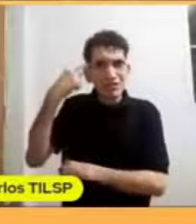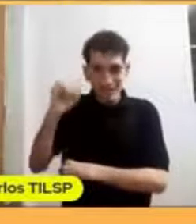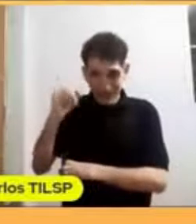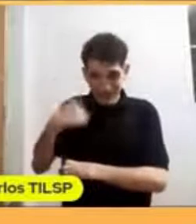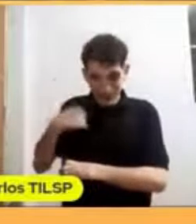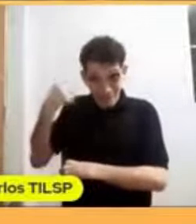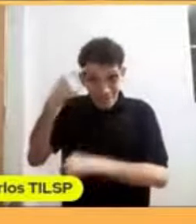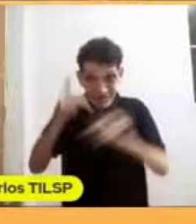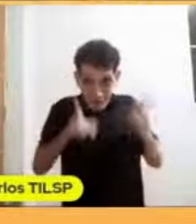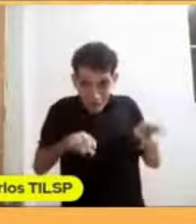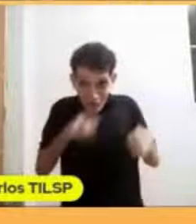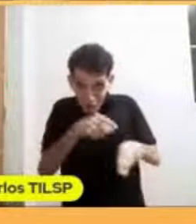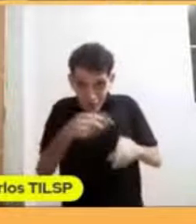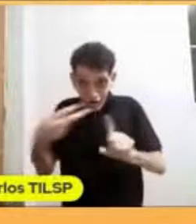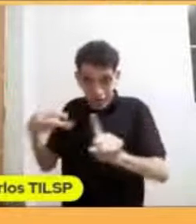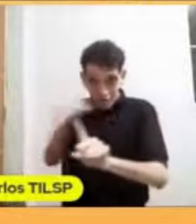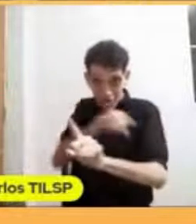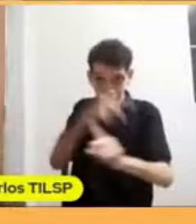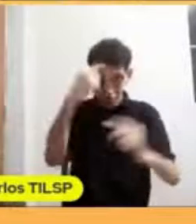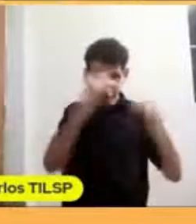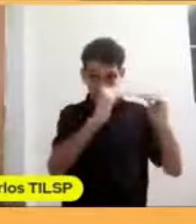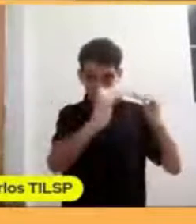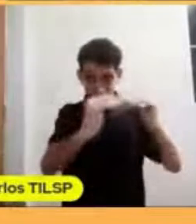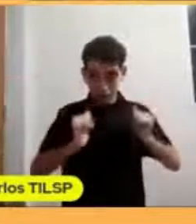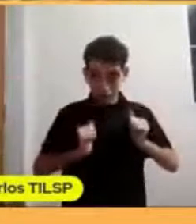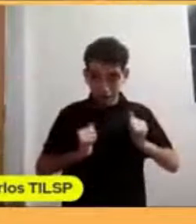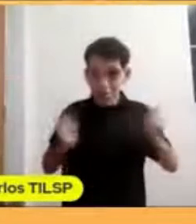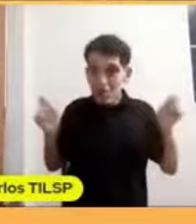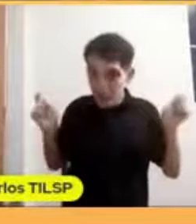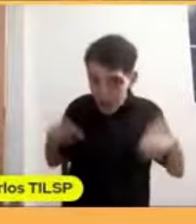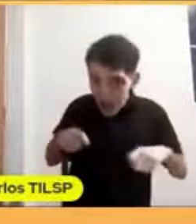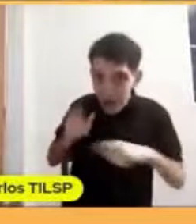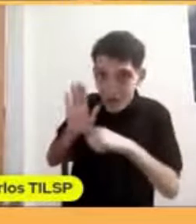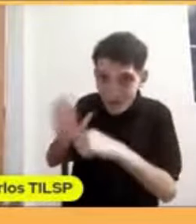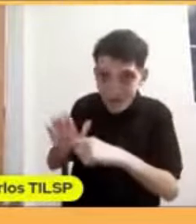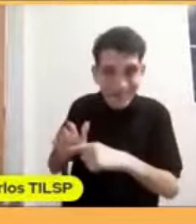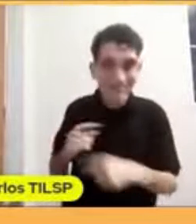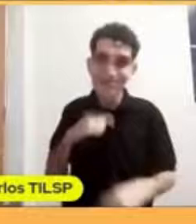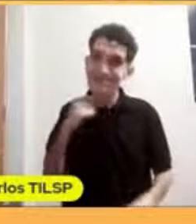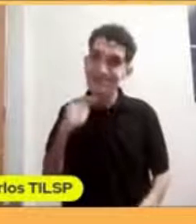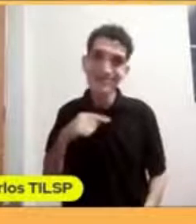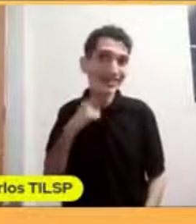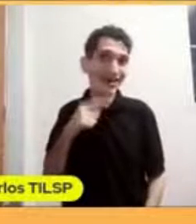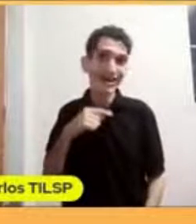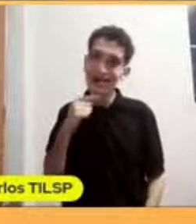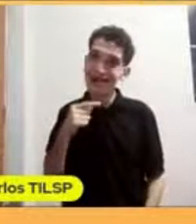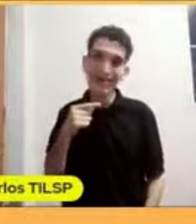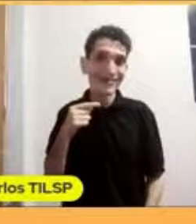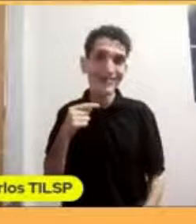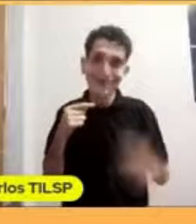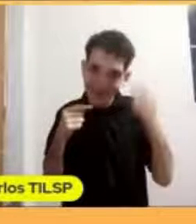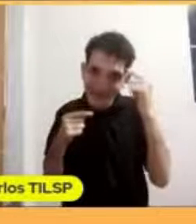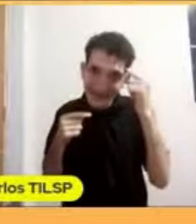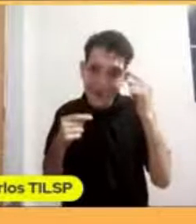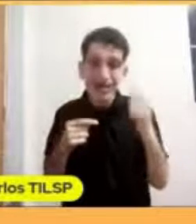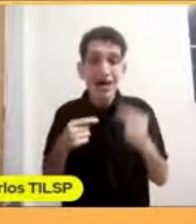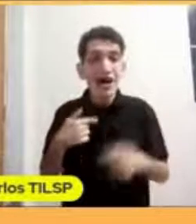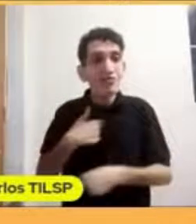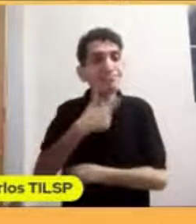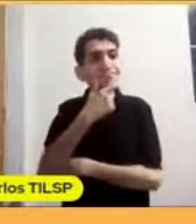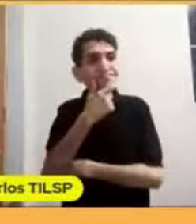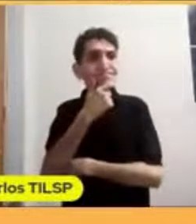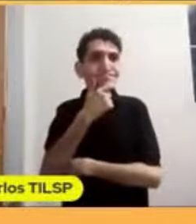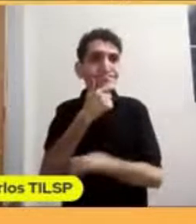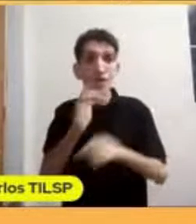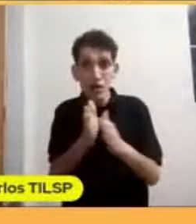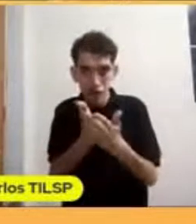da caixinha, né, no caso. Eu teria que pensar em soluções diferentes para poder ajudá-lo, né? E quando eu entrei em contato com